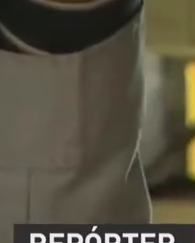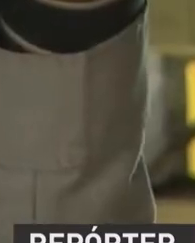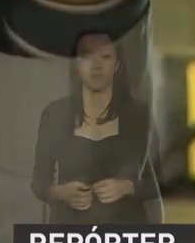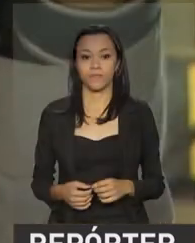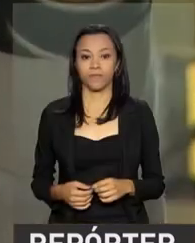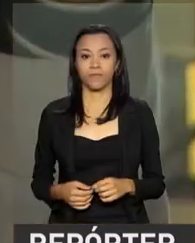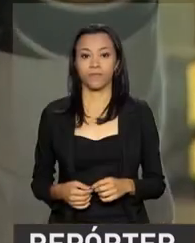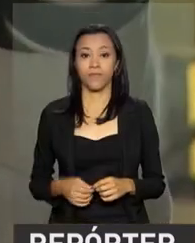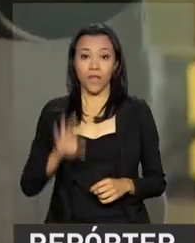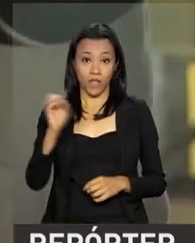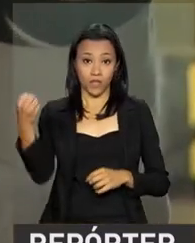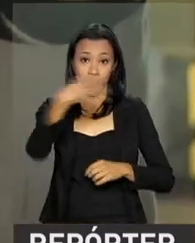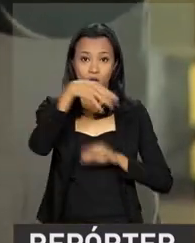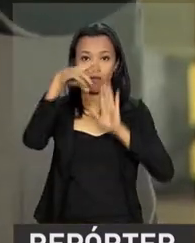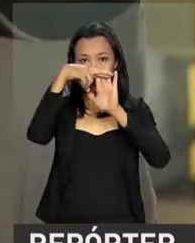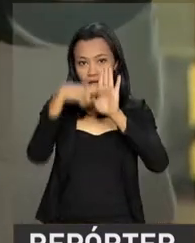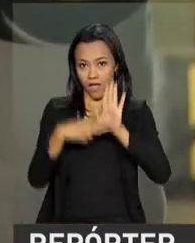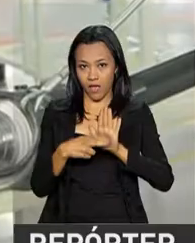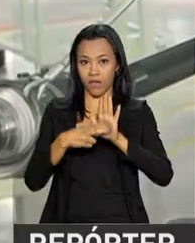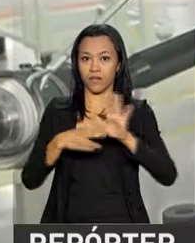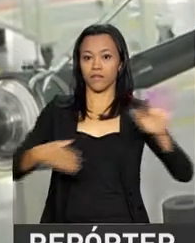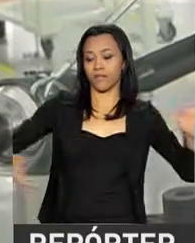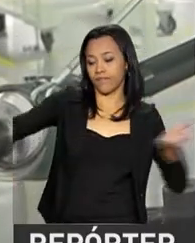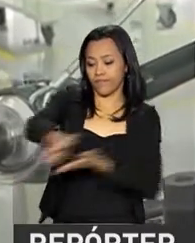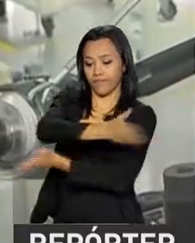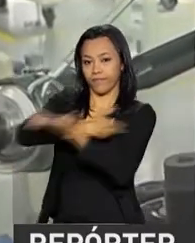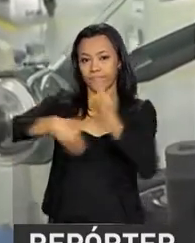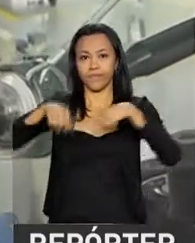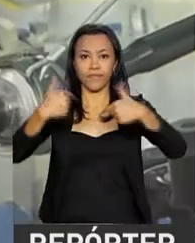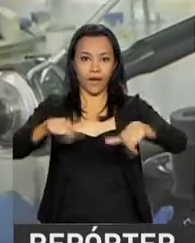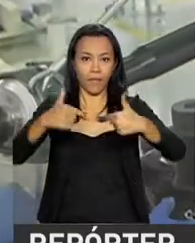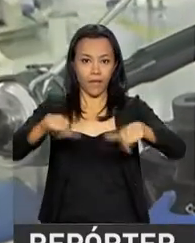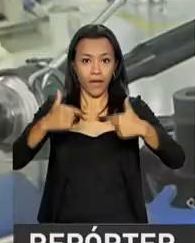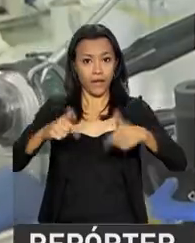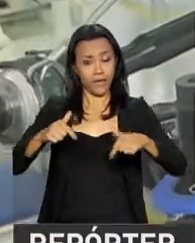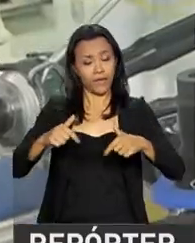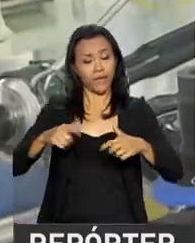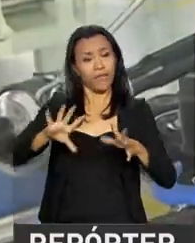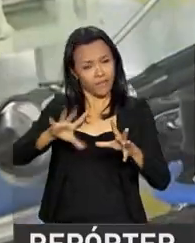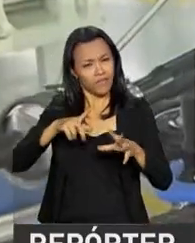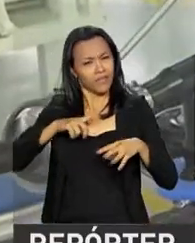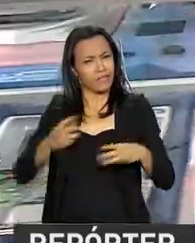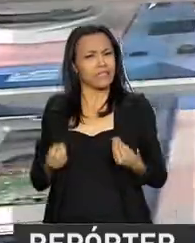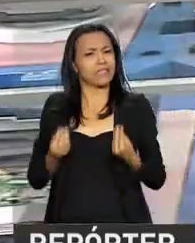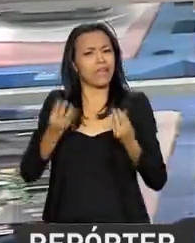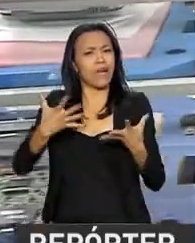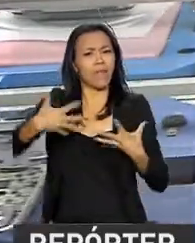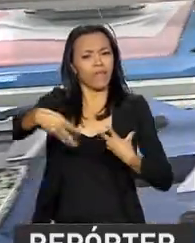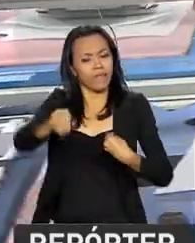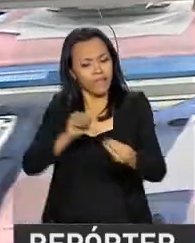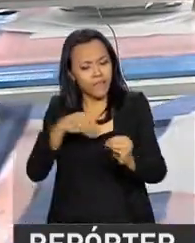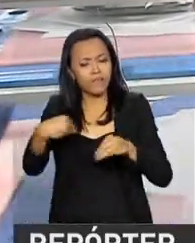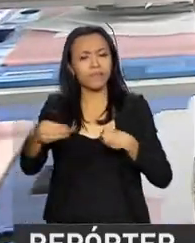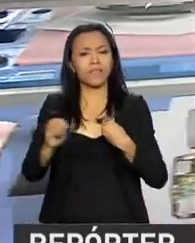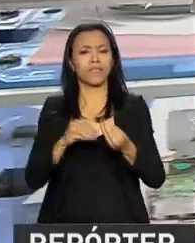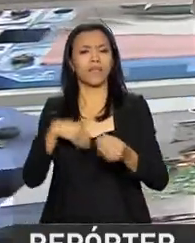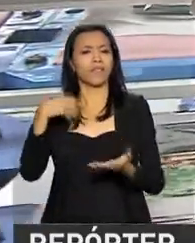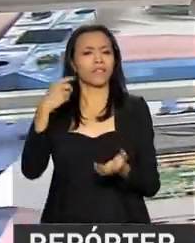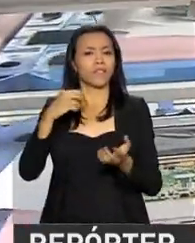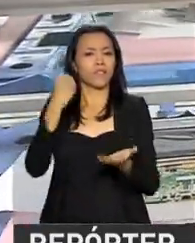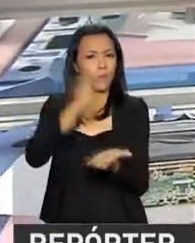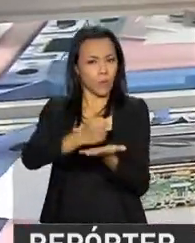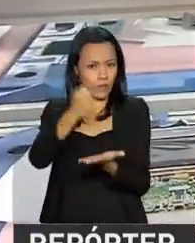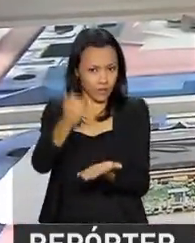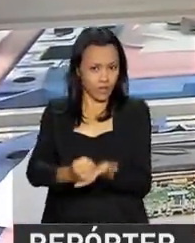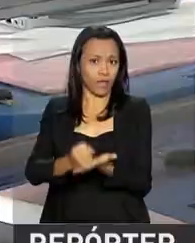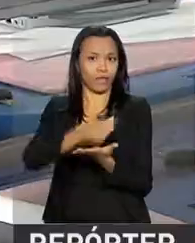As novas regras para as relações de trabalho prometem trazer menos rigidez e dar mais liberdade para contratações.